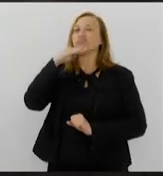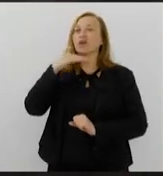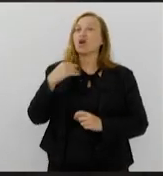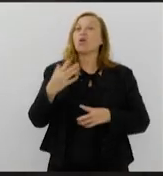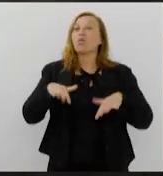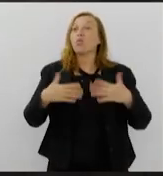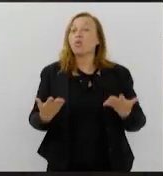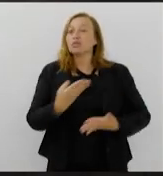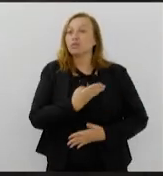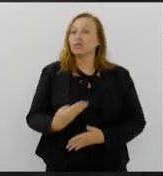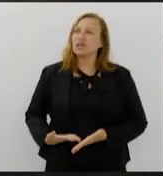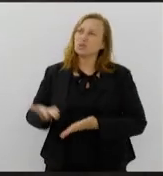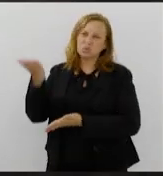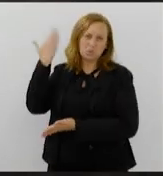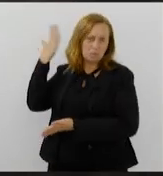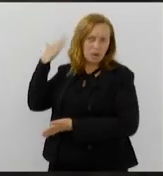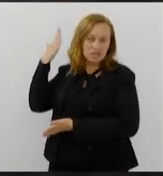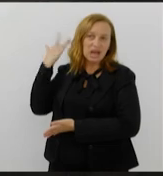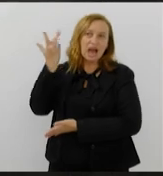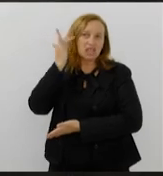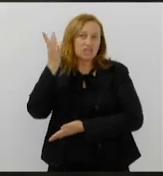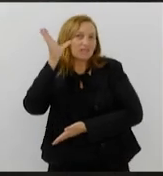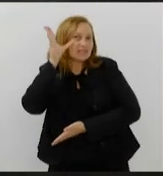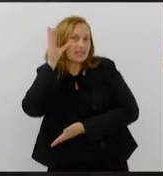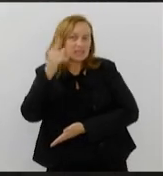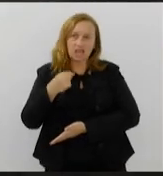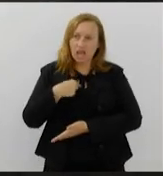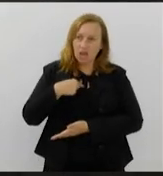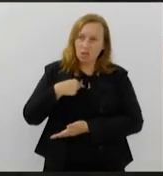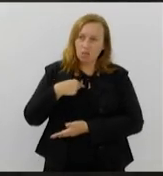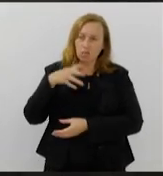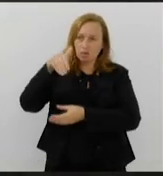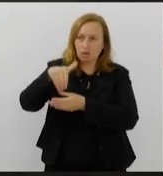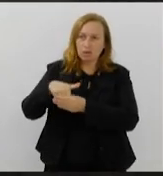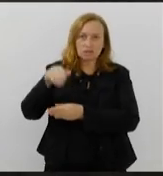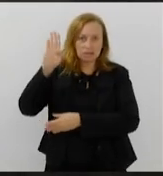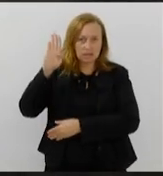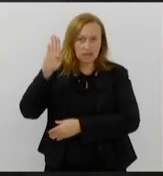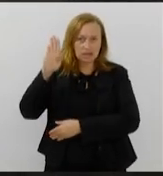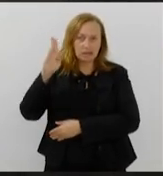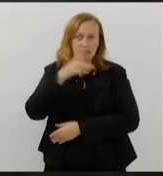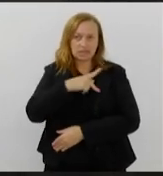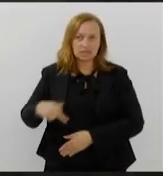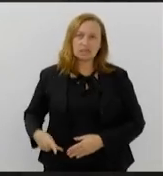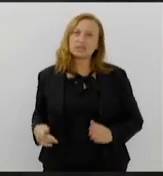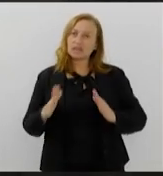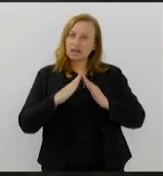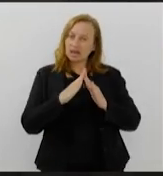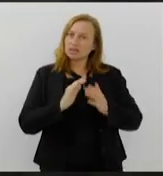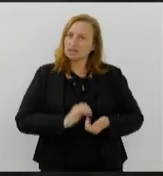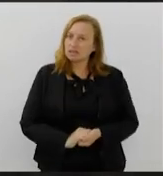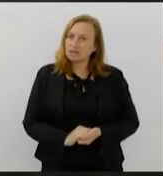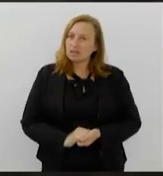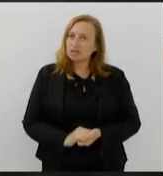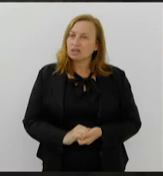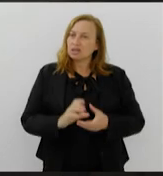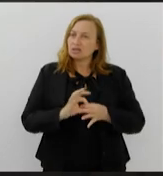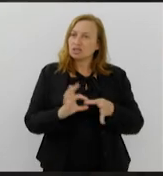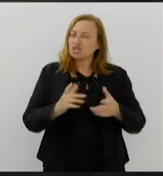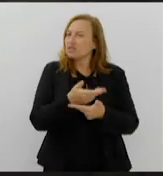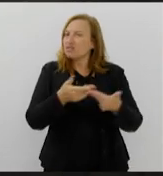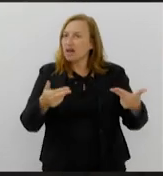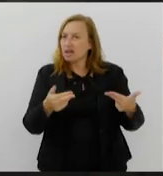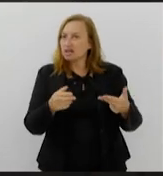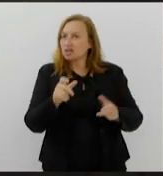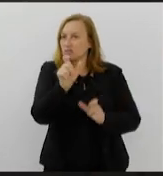quando o governador lá atrás achava interessante que eu fosse candidato à presidência da casa, eu deixei na frente de diversas pessoas,